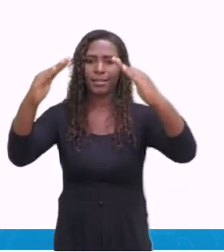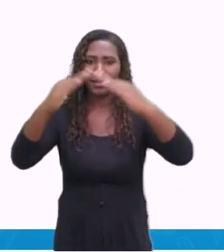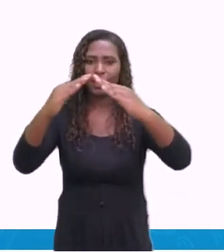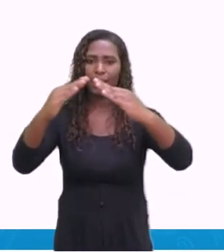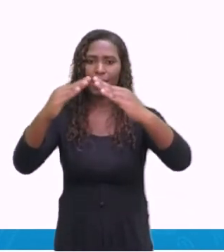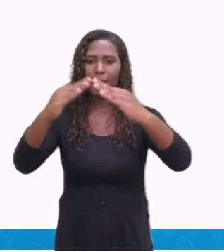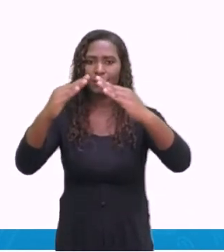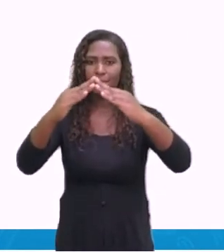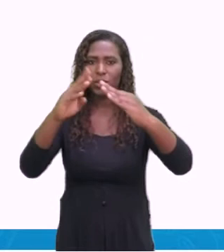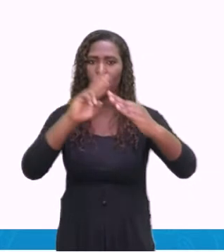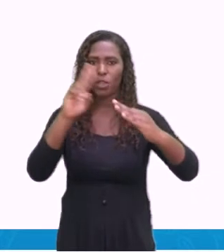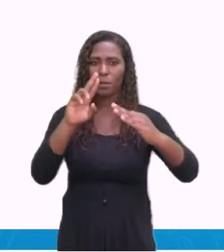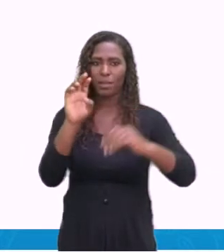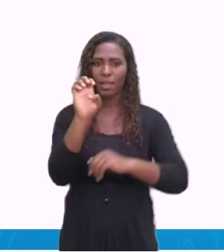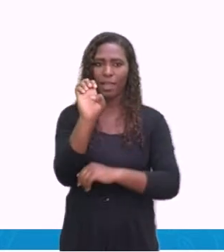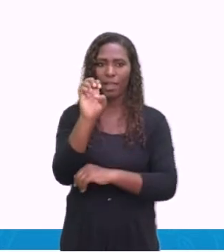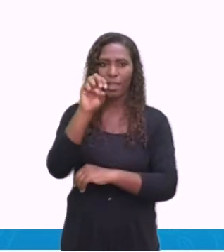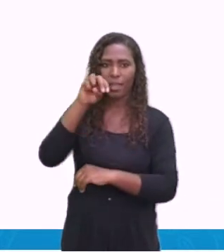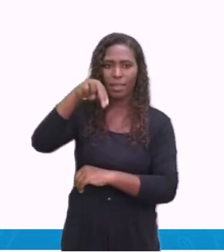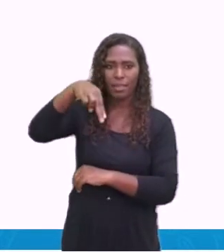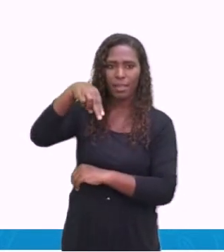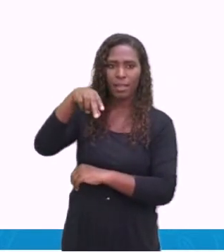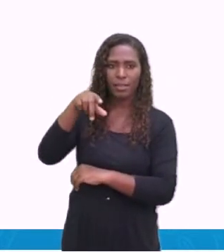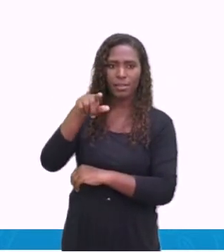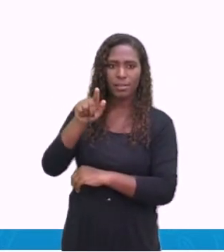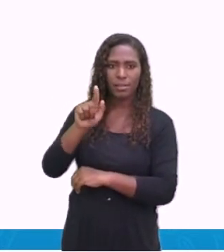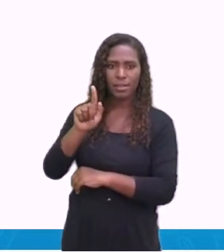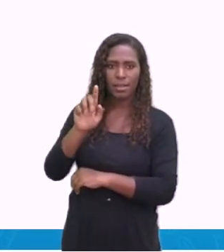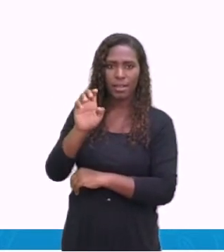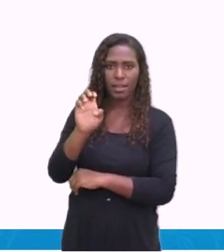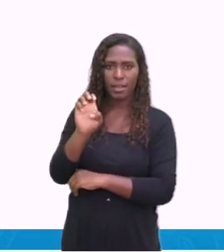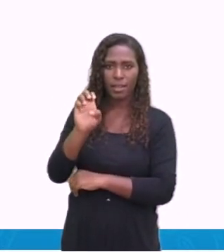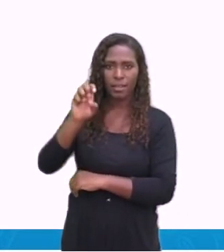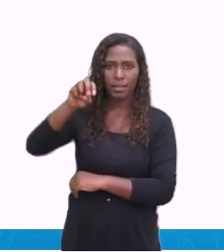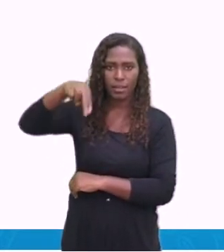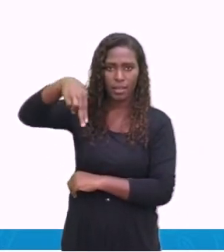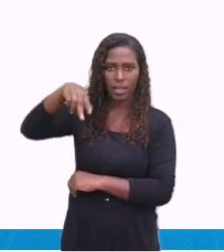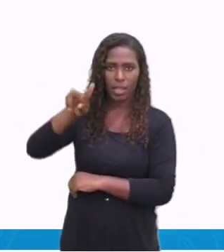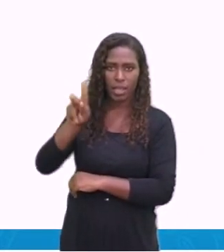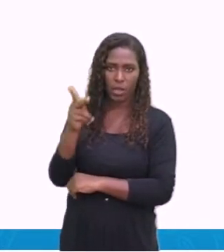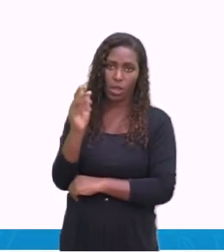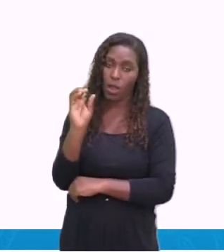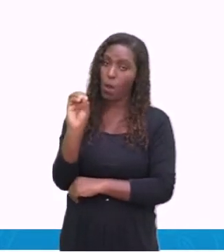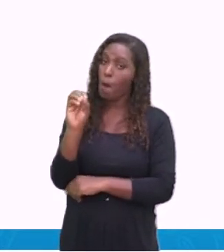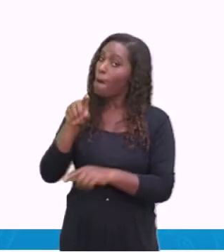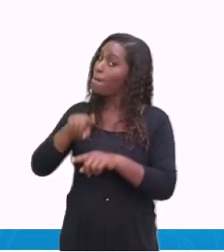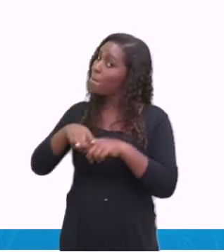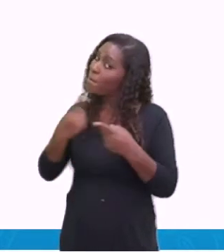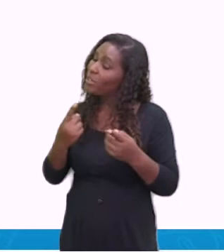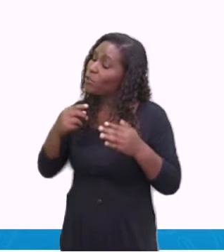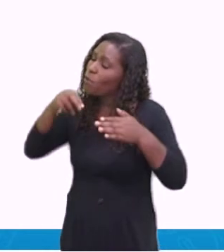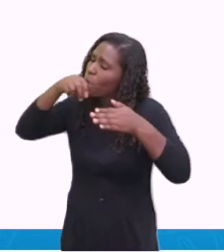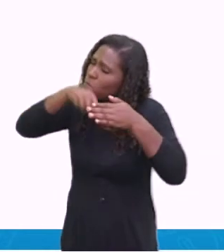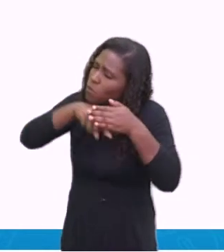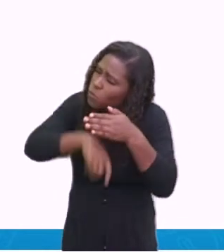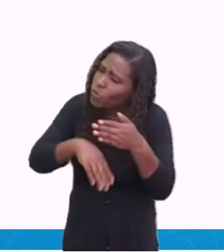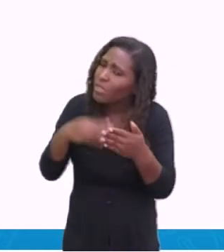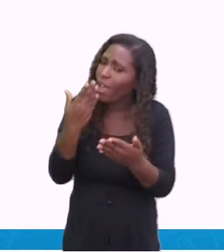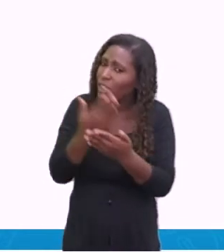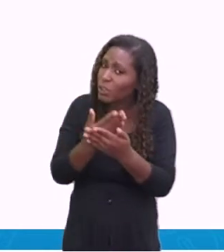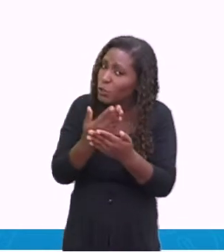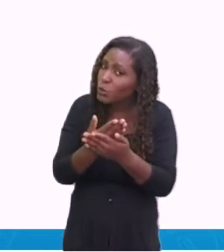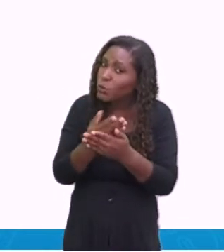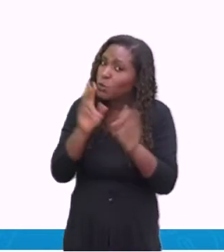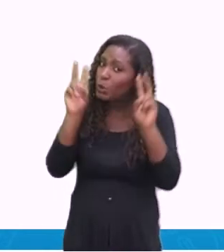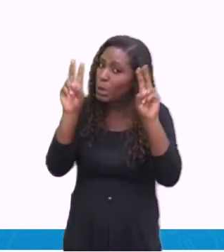falar detalhadamente sobre eles, porque nas aulas próximas nós vamos aprofundar neste tema, tá bom?